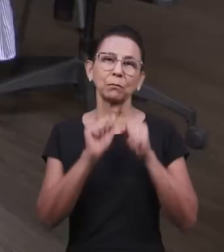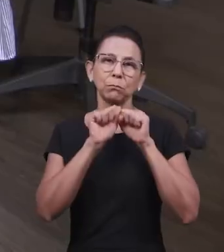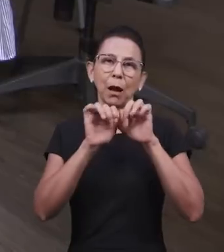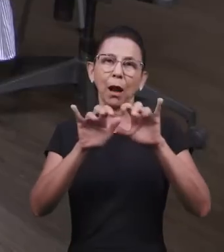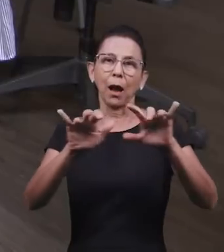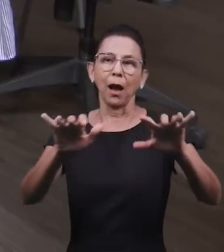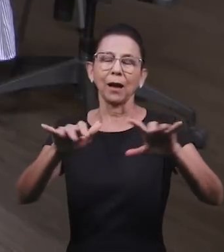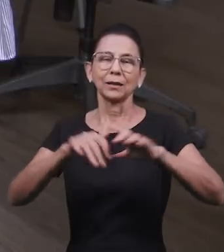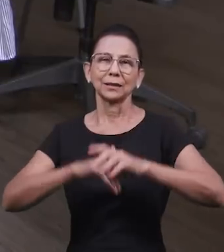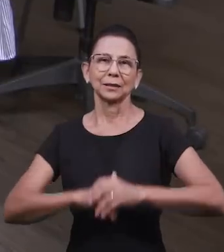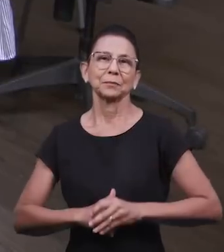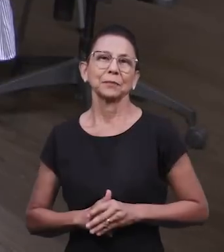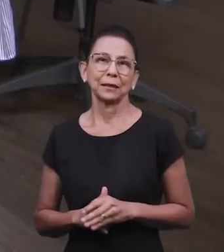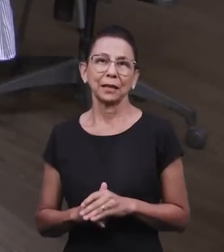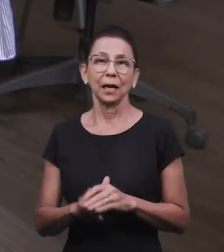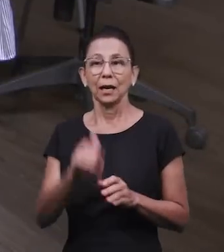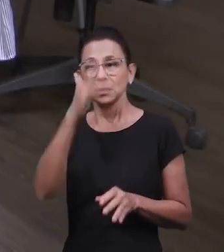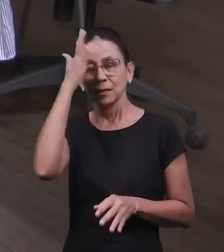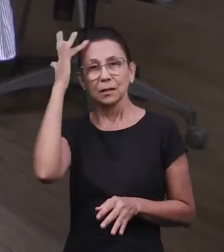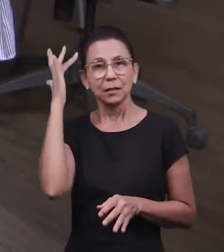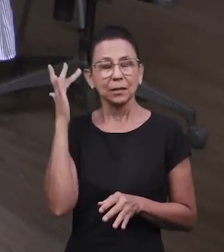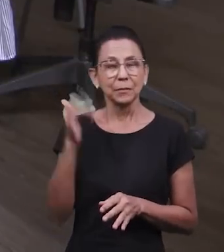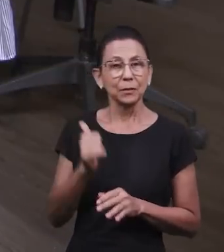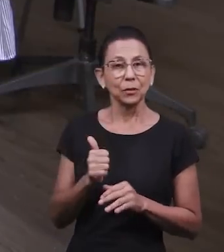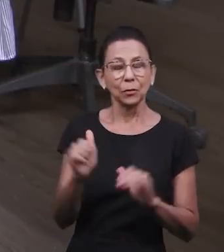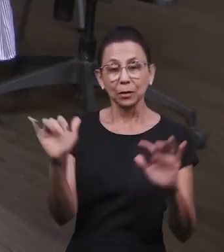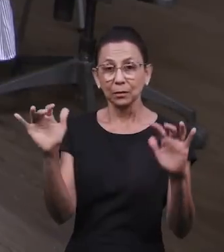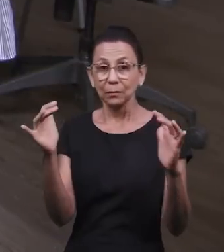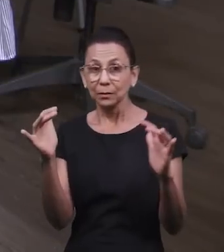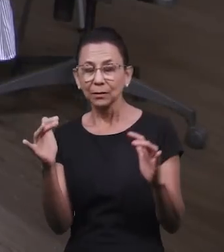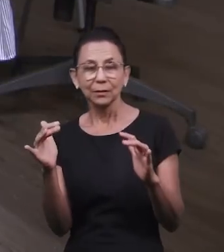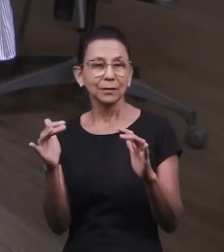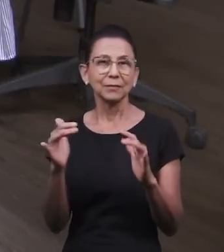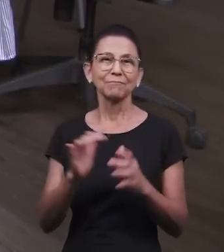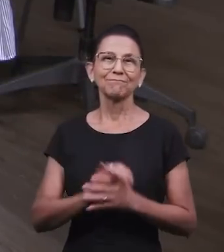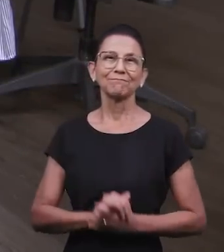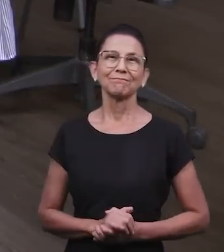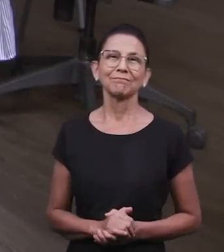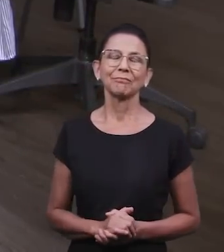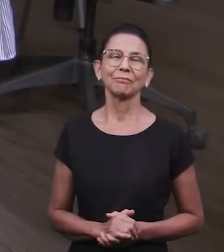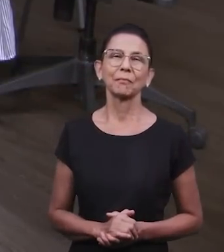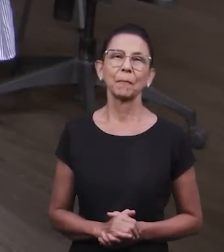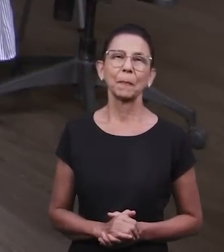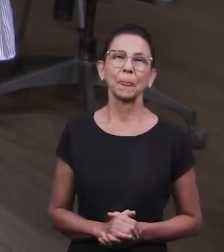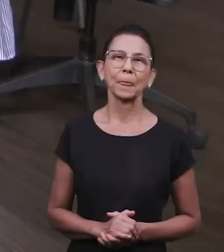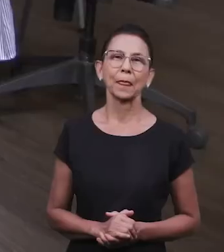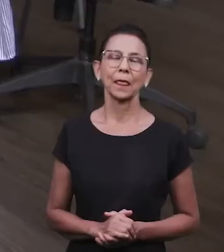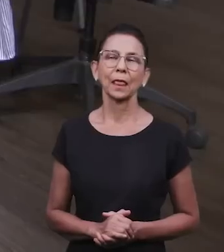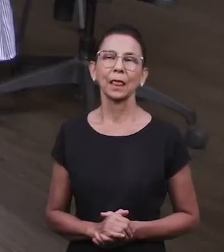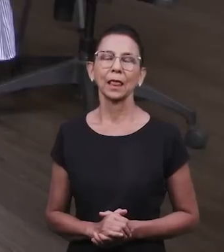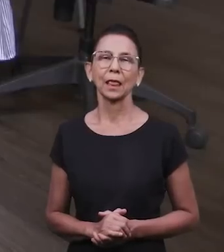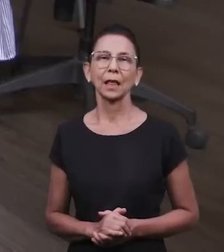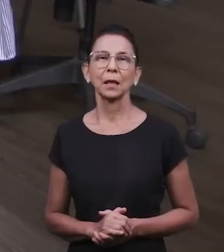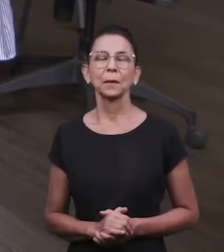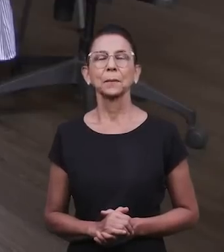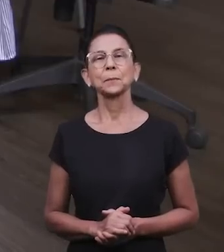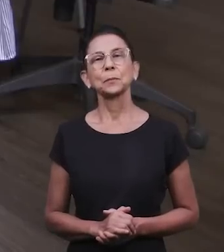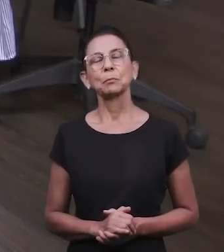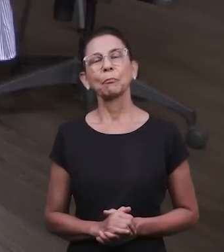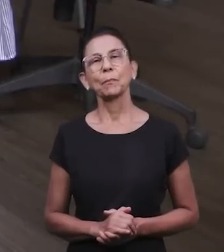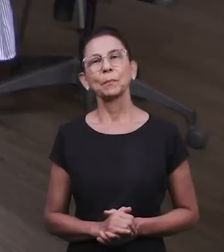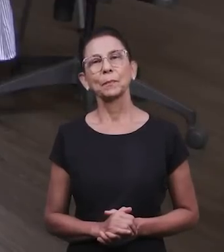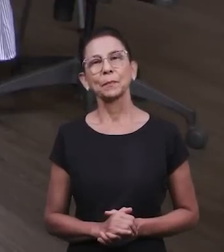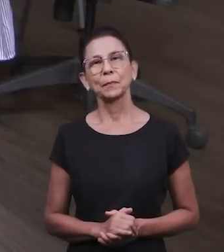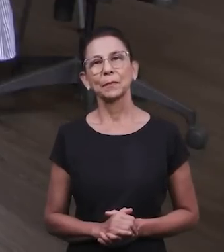usava a expressão, apenas fazendo uma ligação de uma coisa com outra. Você falou assim, você